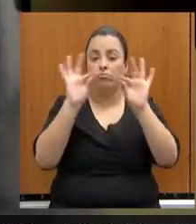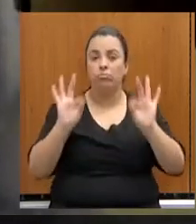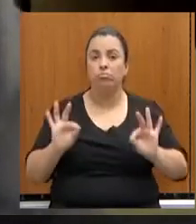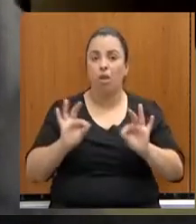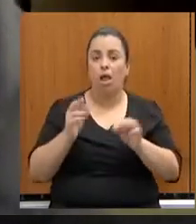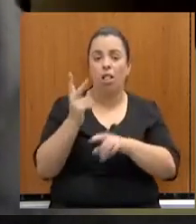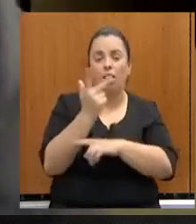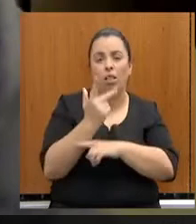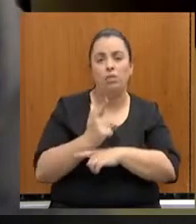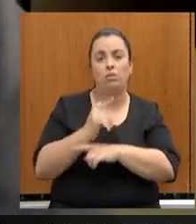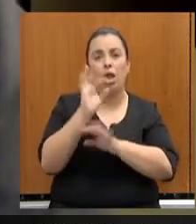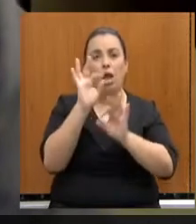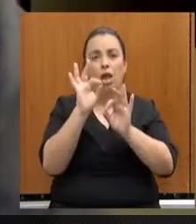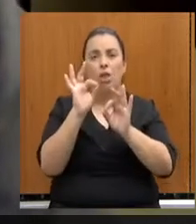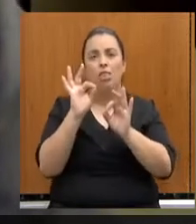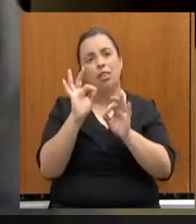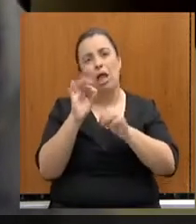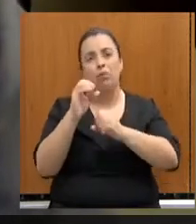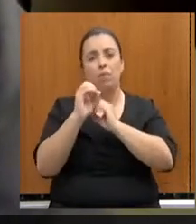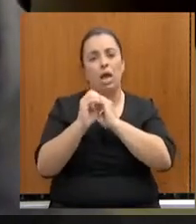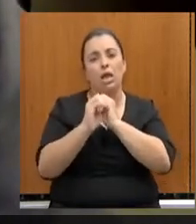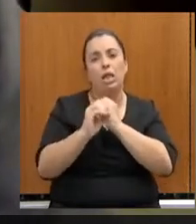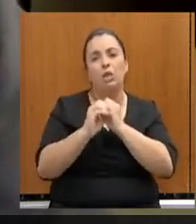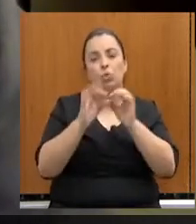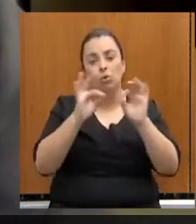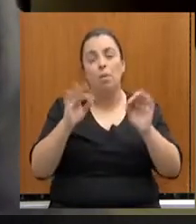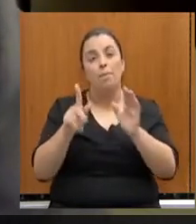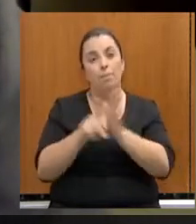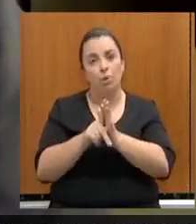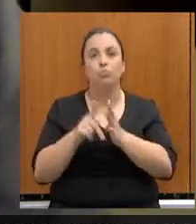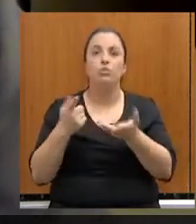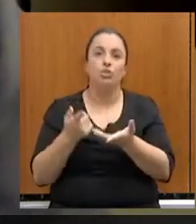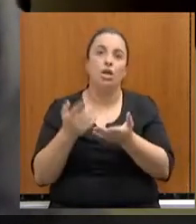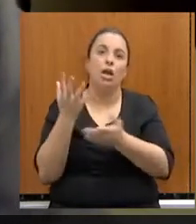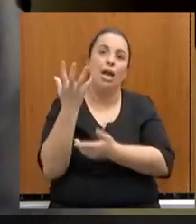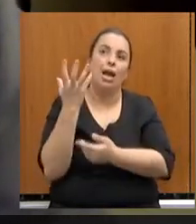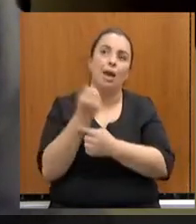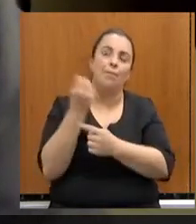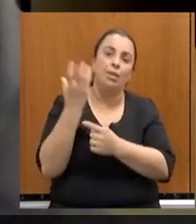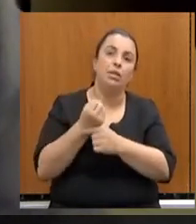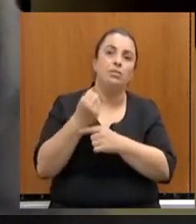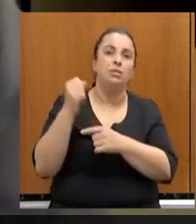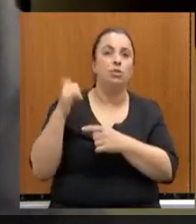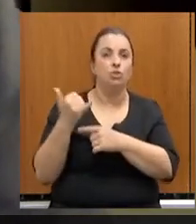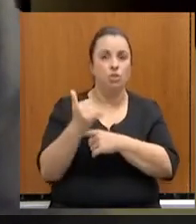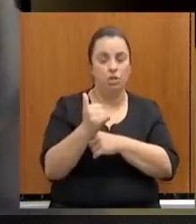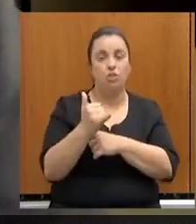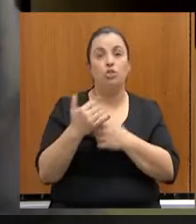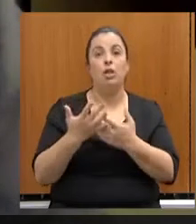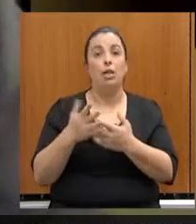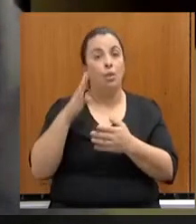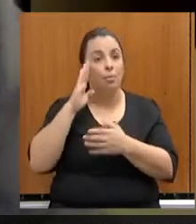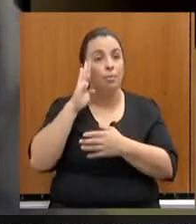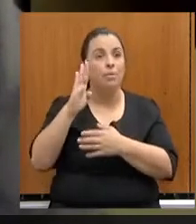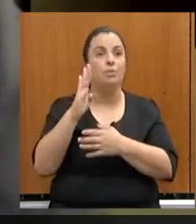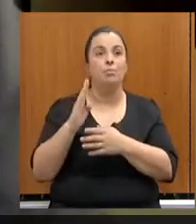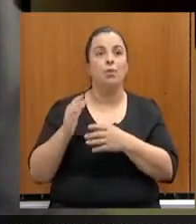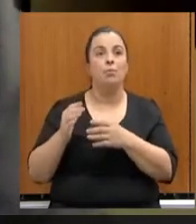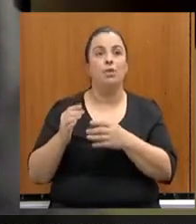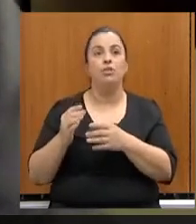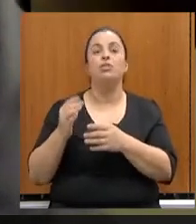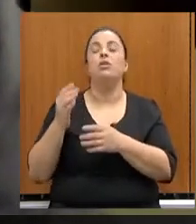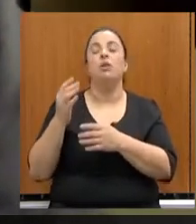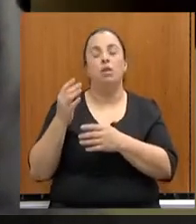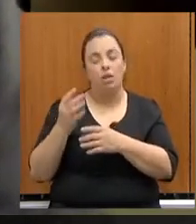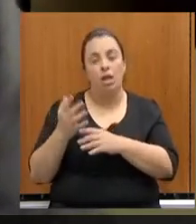a cidade de realmente é apostar nas energias renováveis principalmente falar e aí que eu